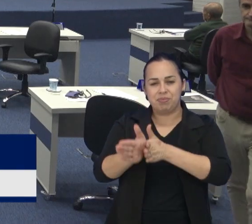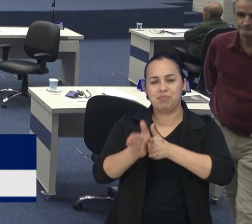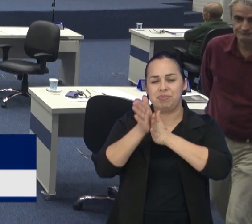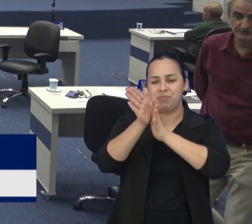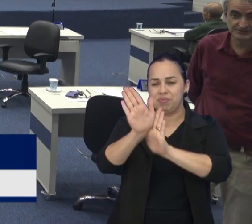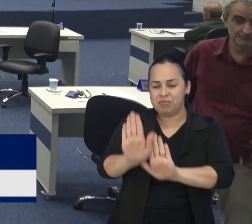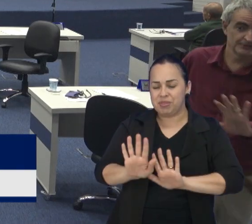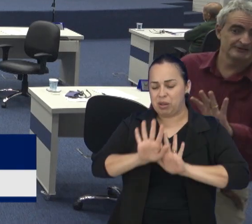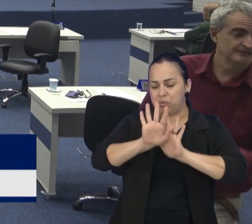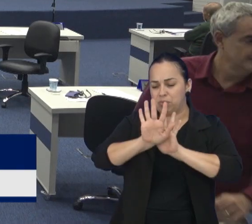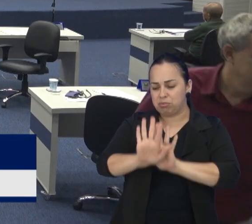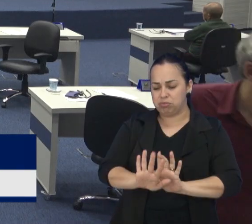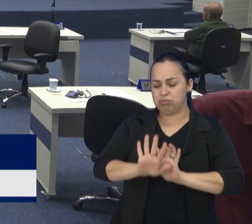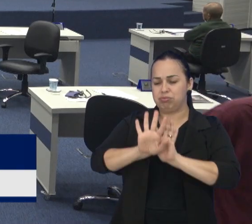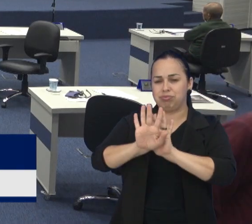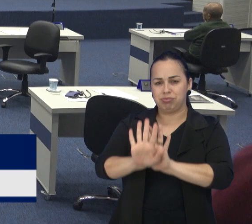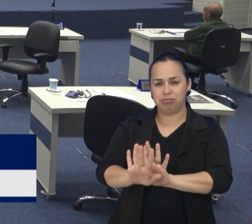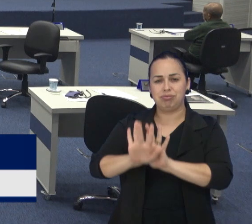nos desaventos.